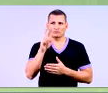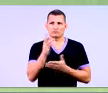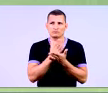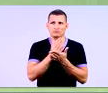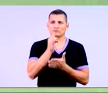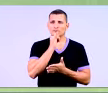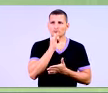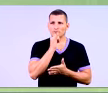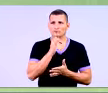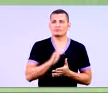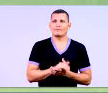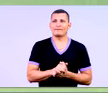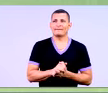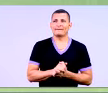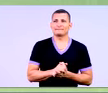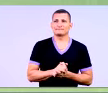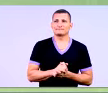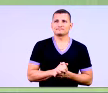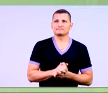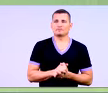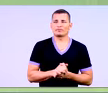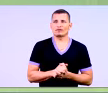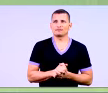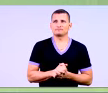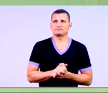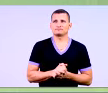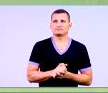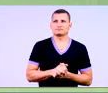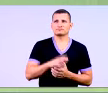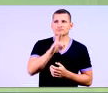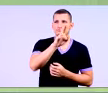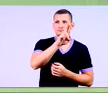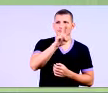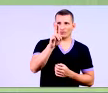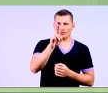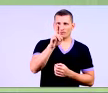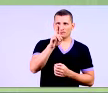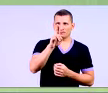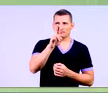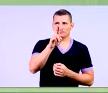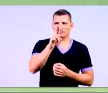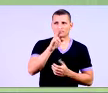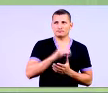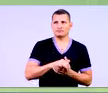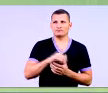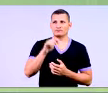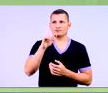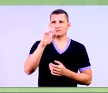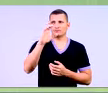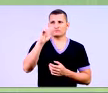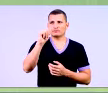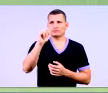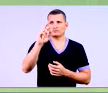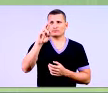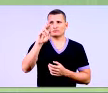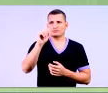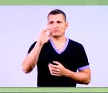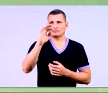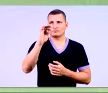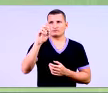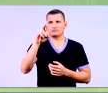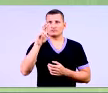olha lá o nome do tipo carácter aos dois pontinhos